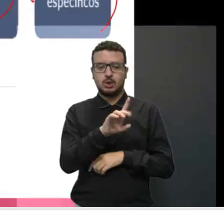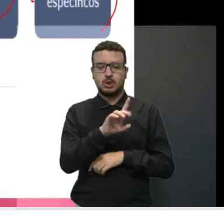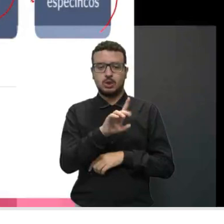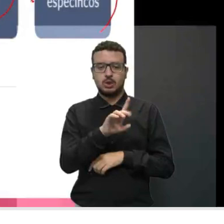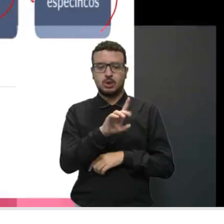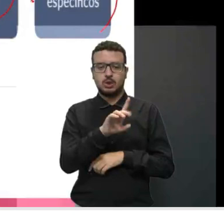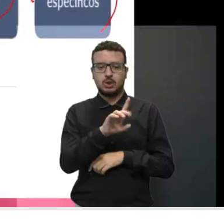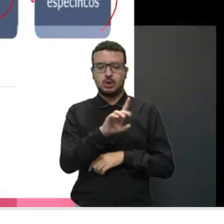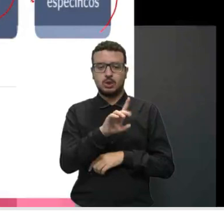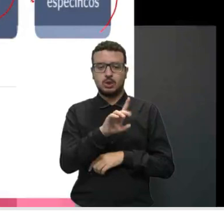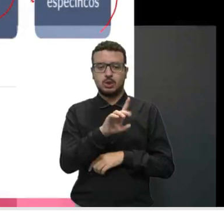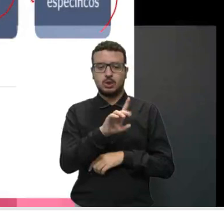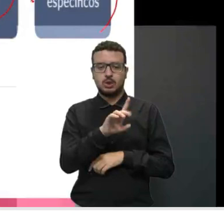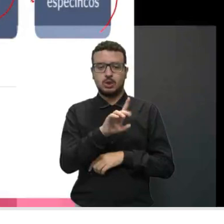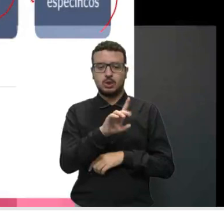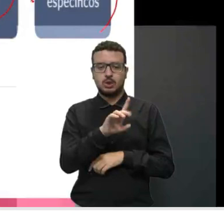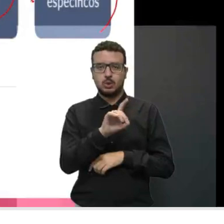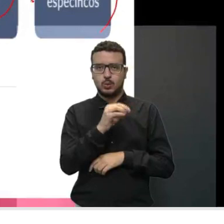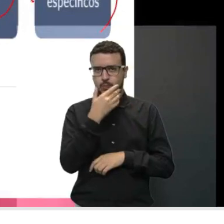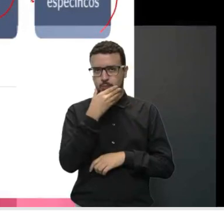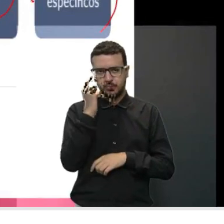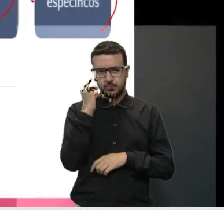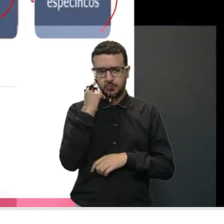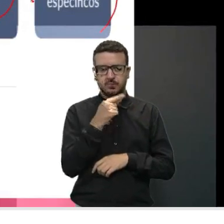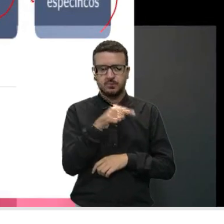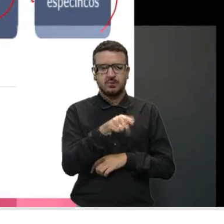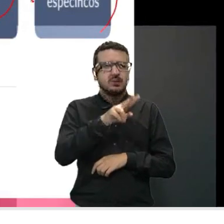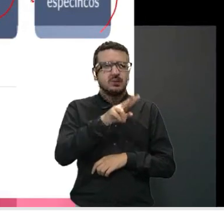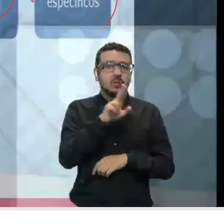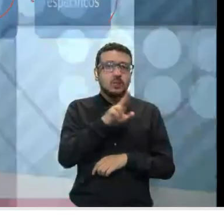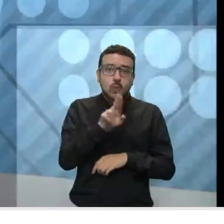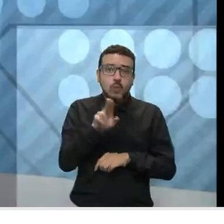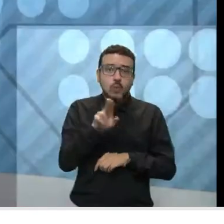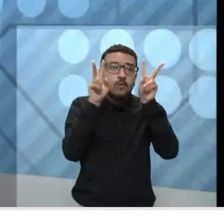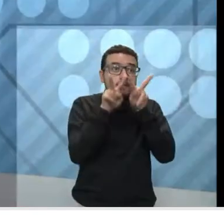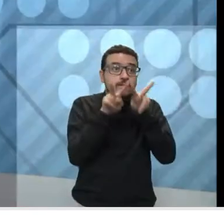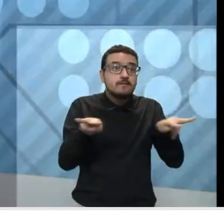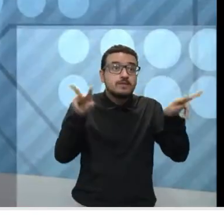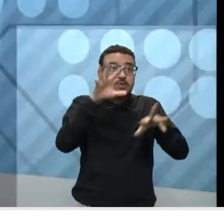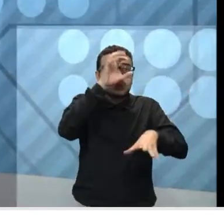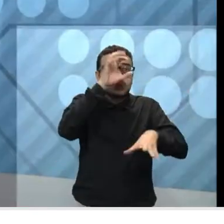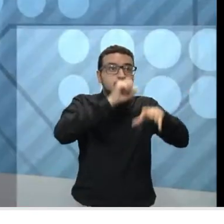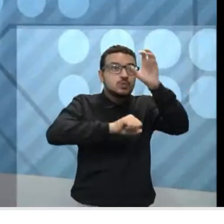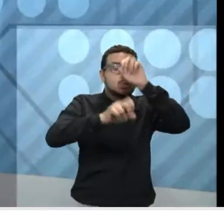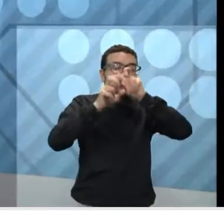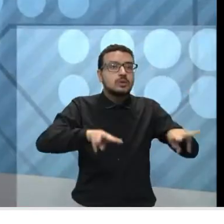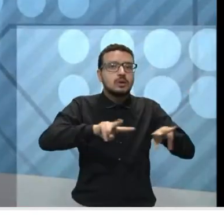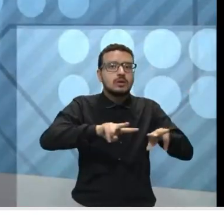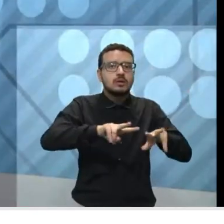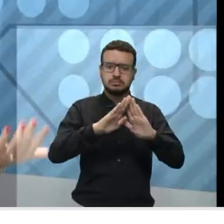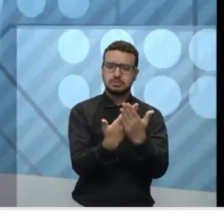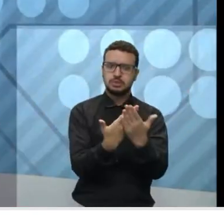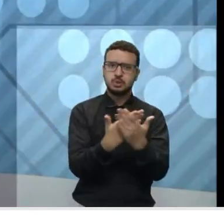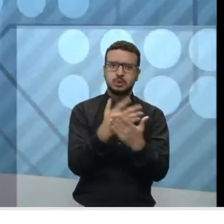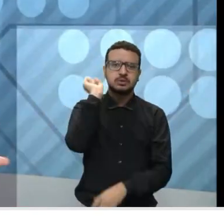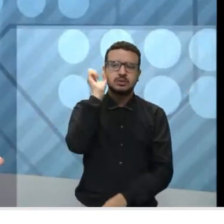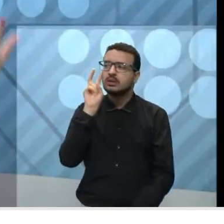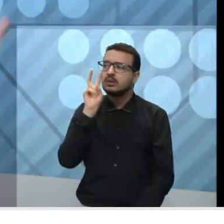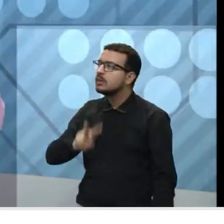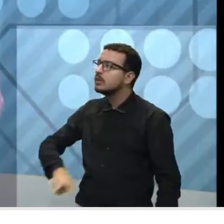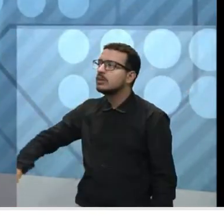não tem nada visual para ele. É muito oral, músicas, rimas, isso não faz parte, não é, daquilo